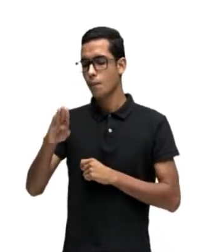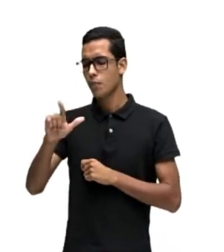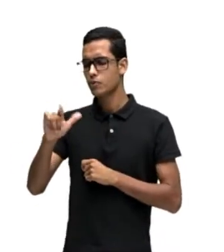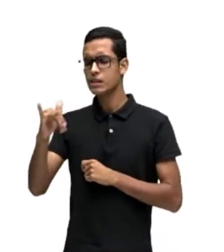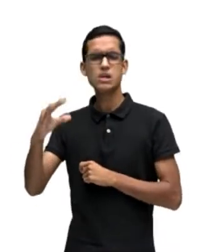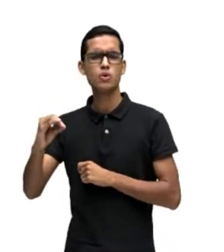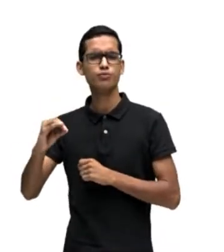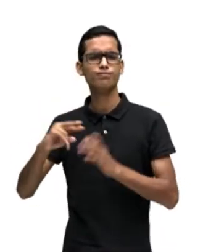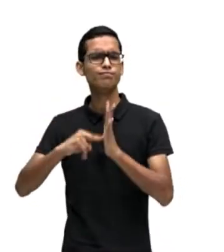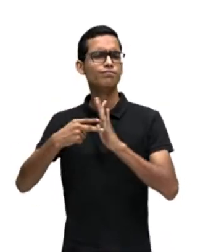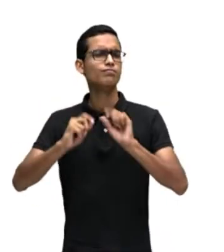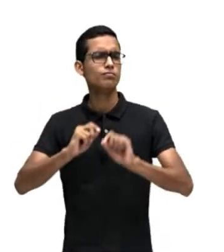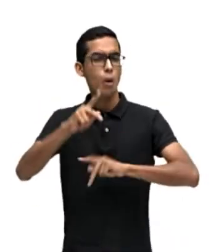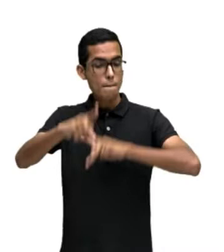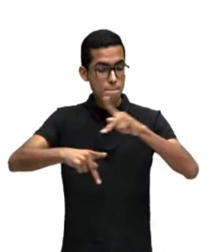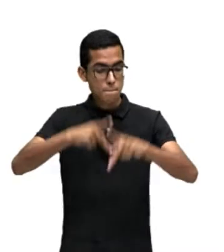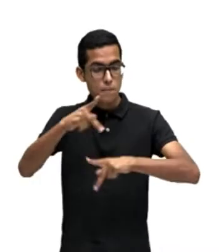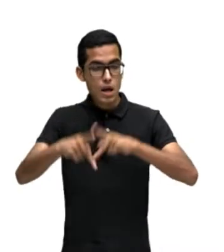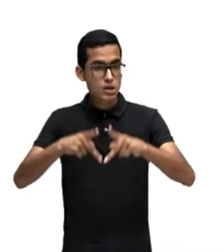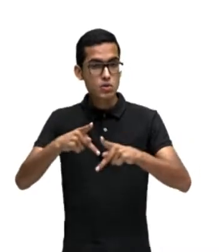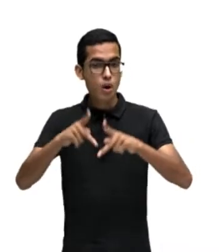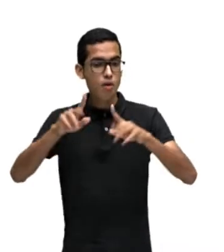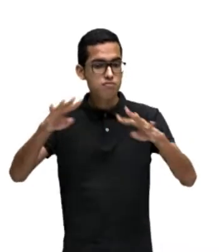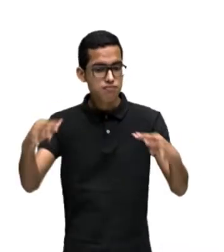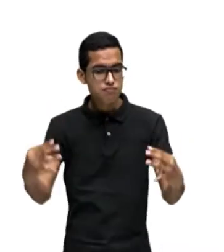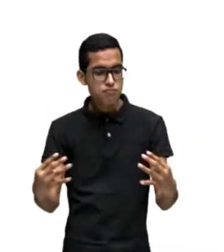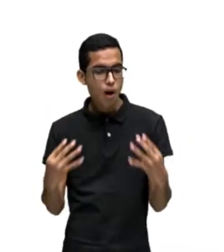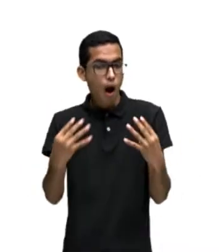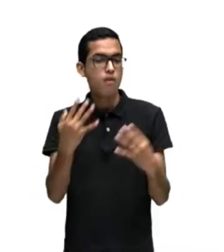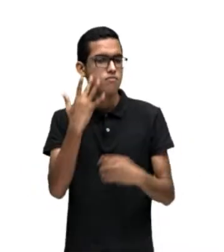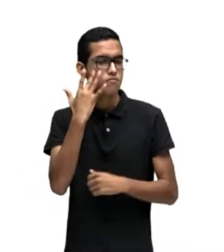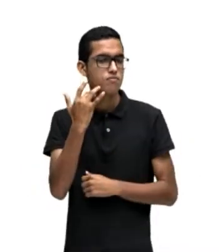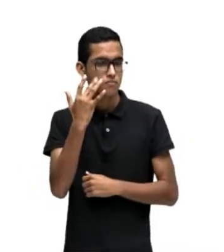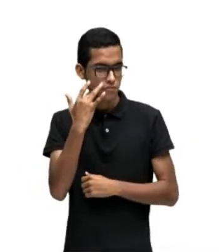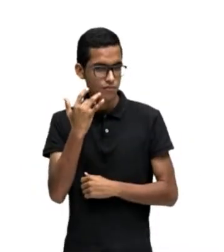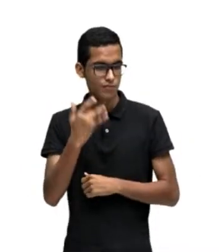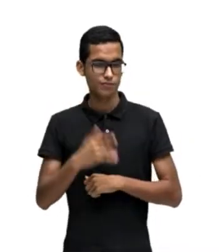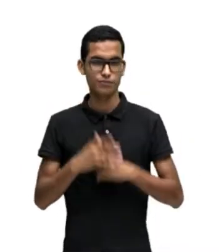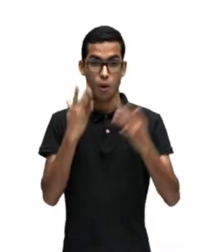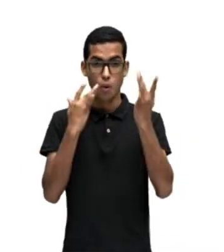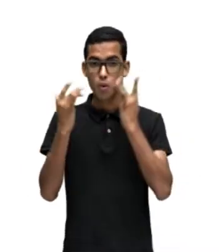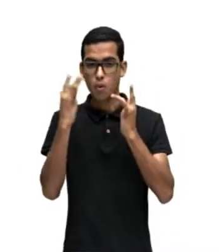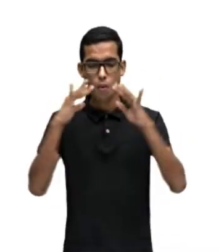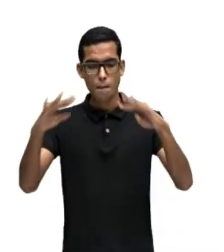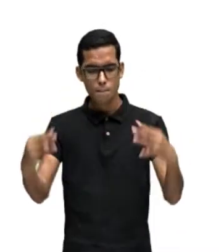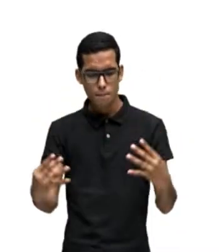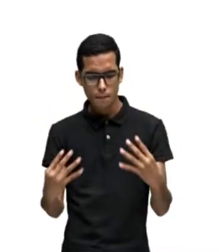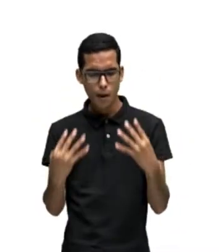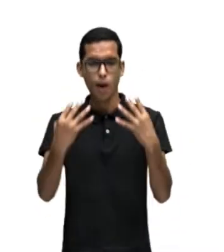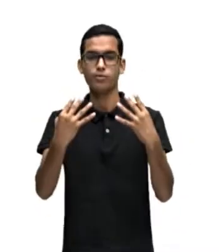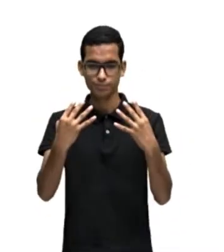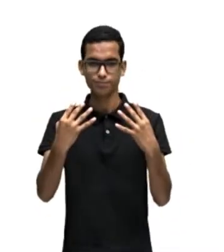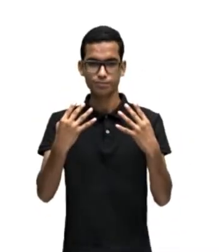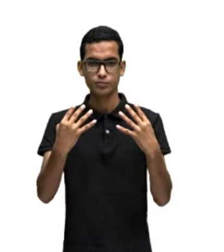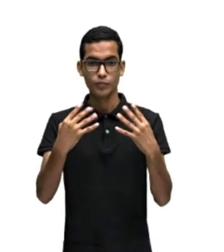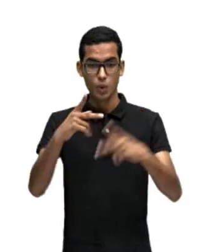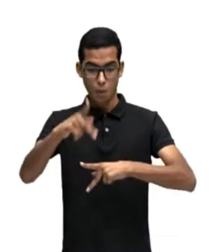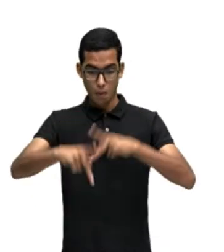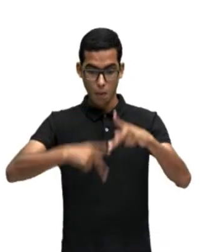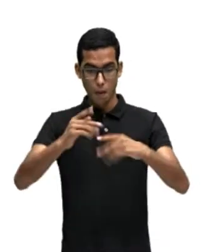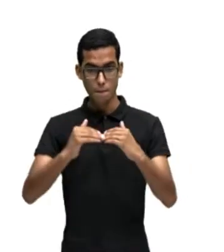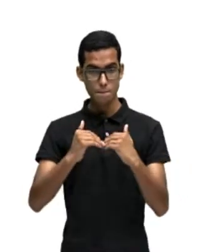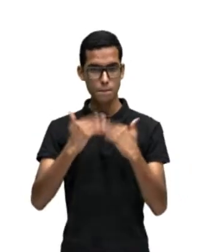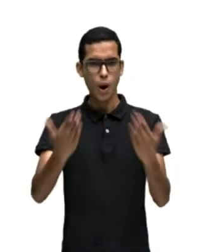até uma imagem fazendo referência ao público assistindo uma peça teatral. Justamente o público é esse que a